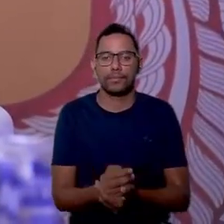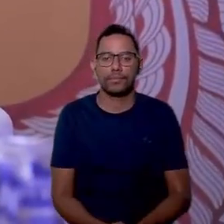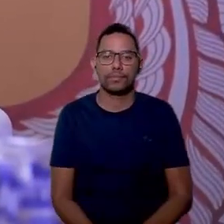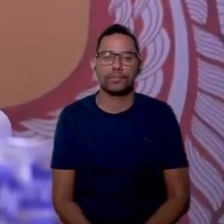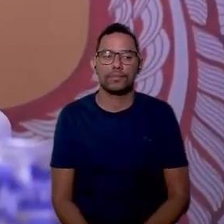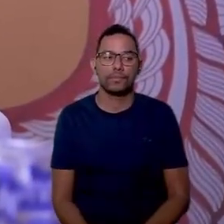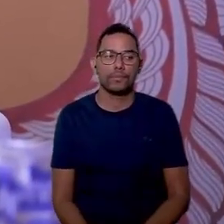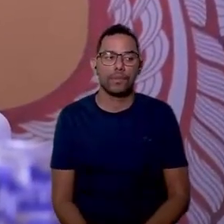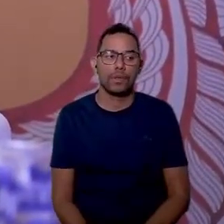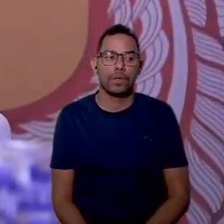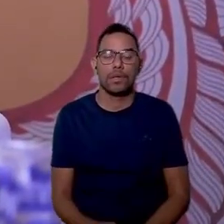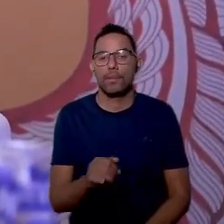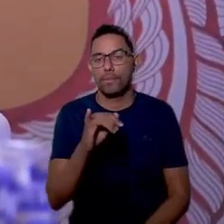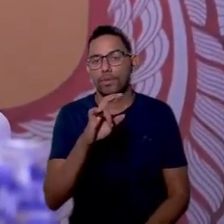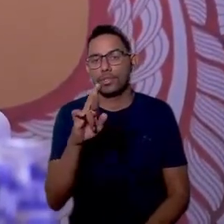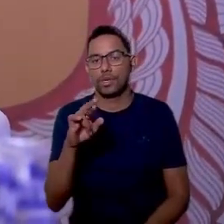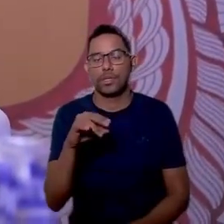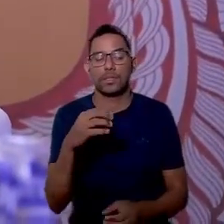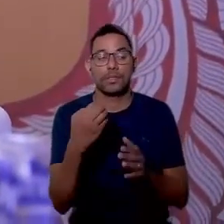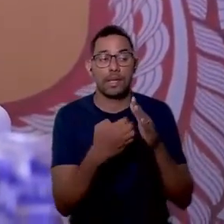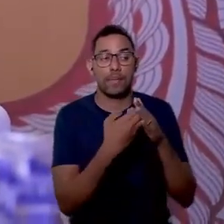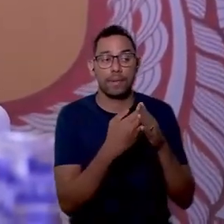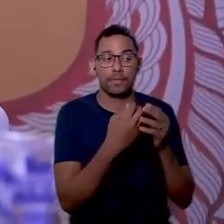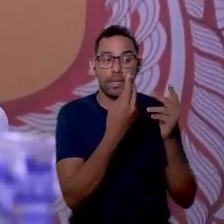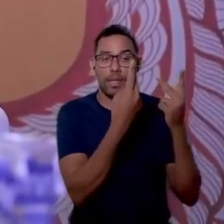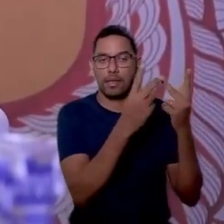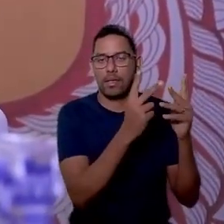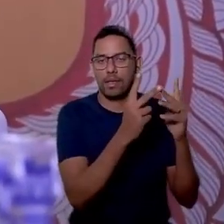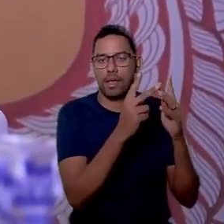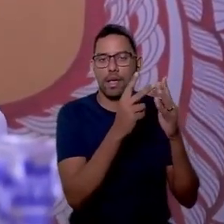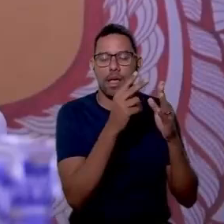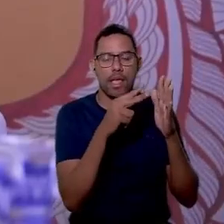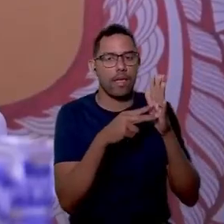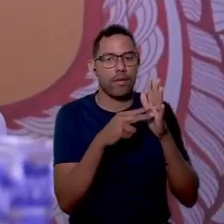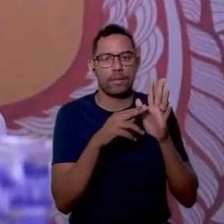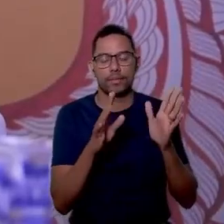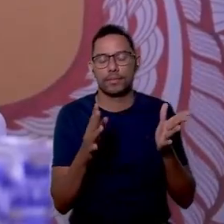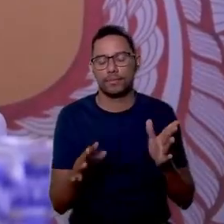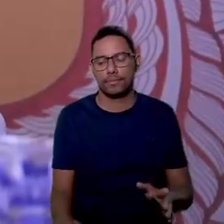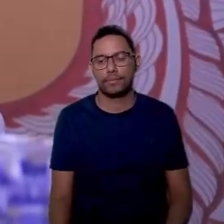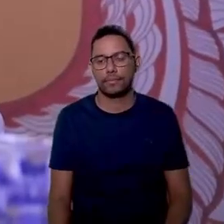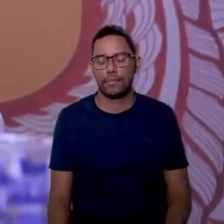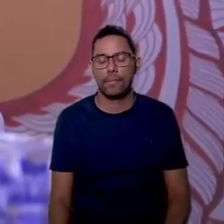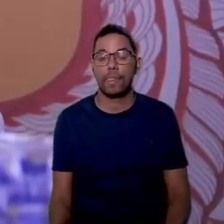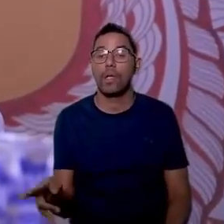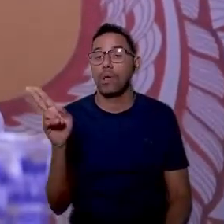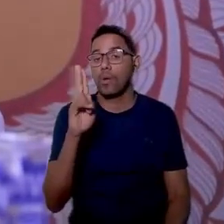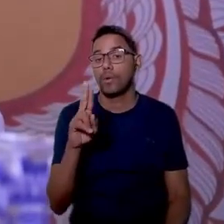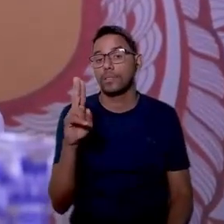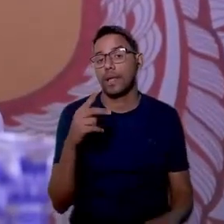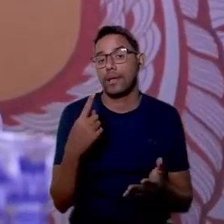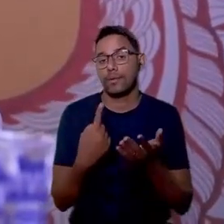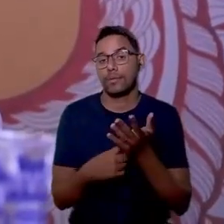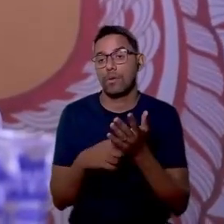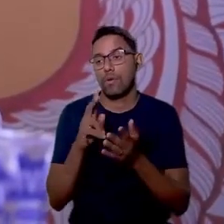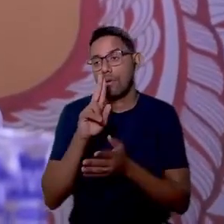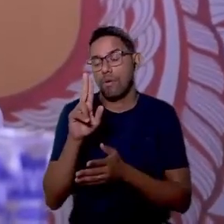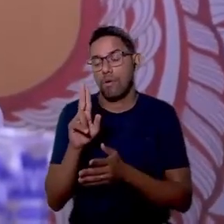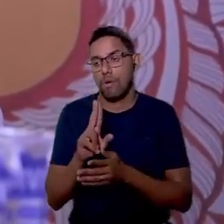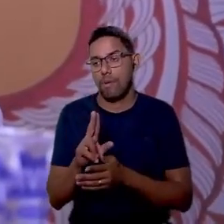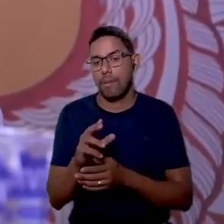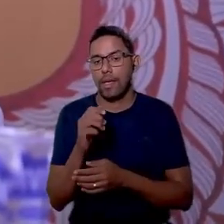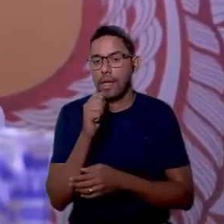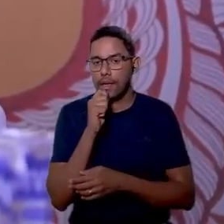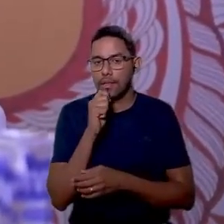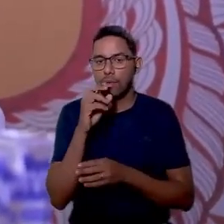na conta dela, no imposto de renda dela. Então, ela é a beneficiária da renúncia. E ainda pode usar a marca, ainda pode usar a marca. E ter aí todo